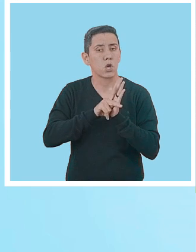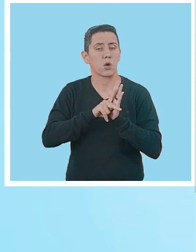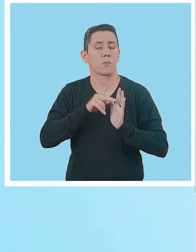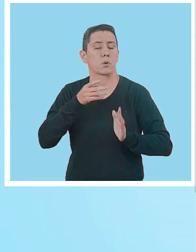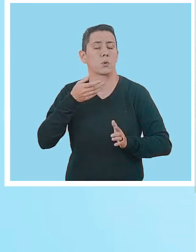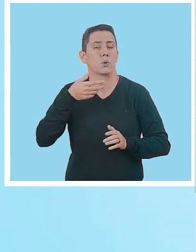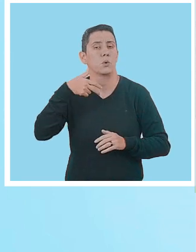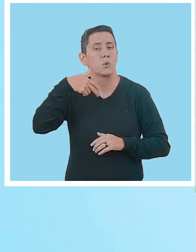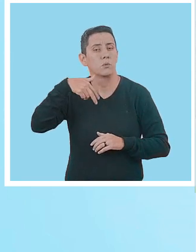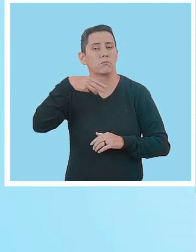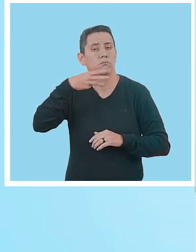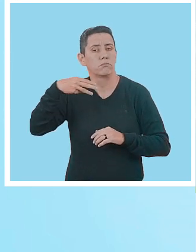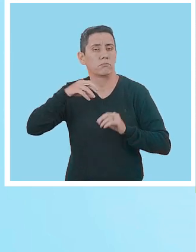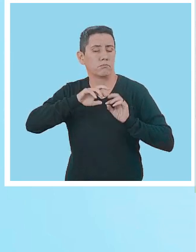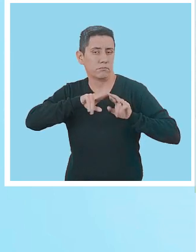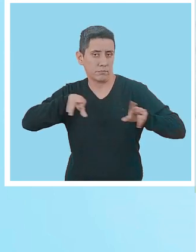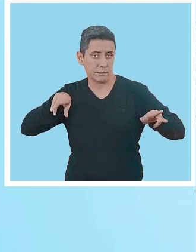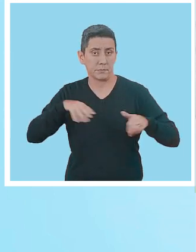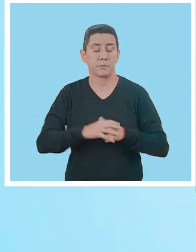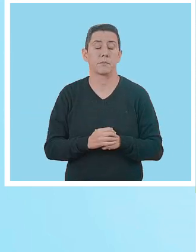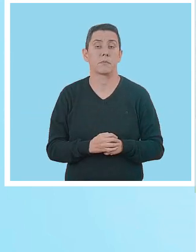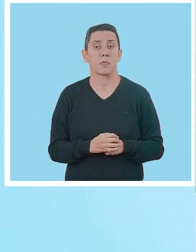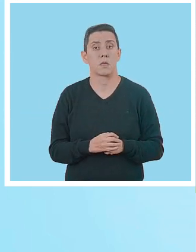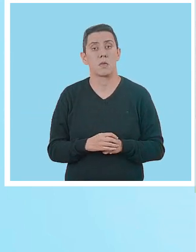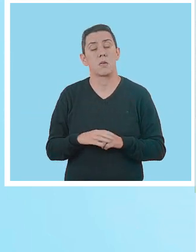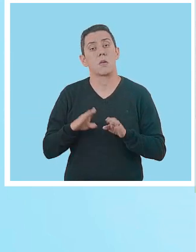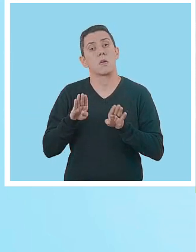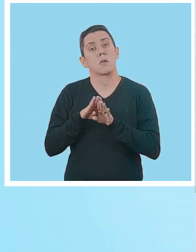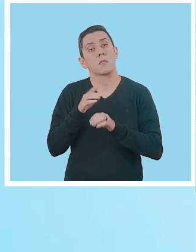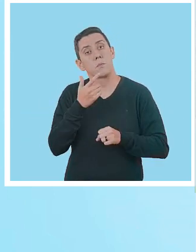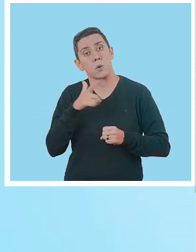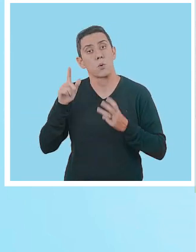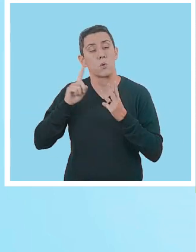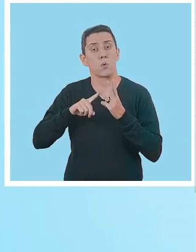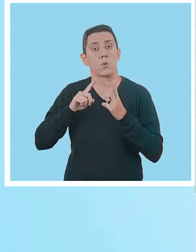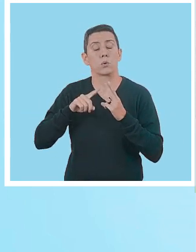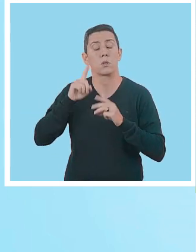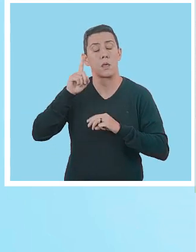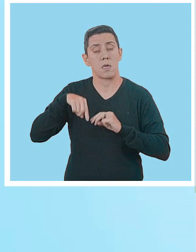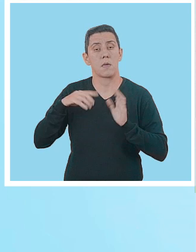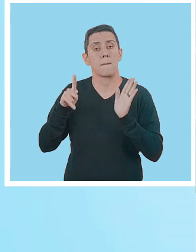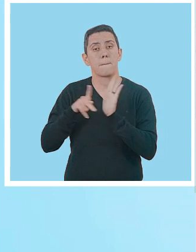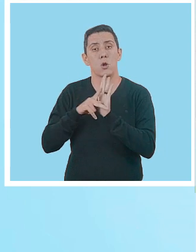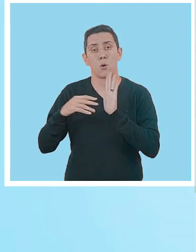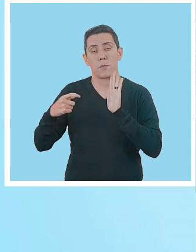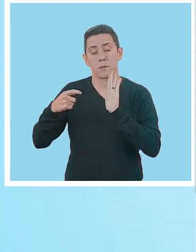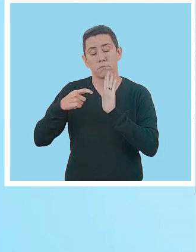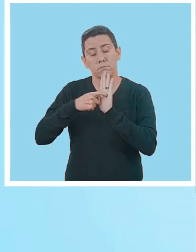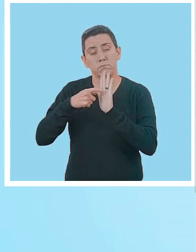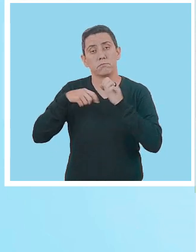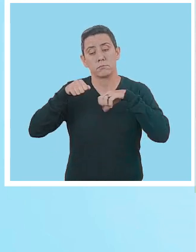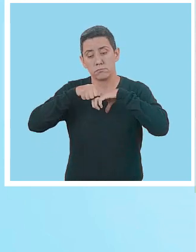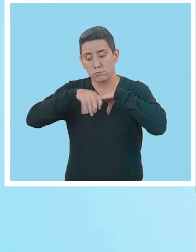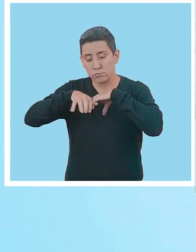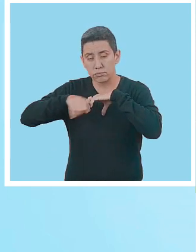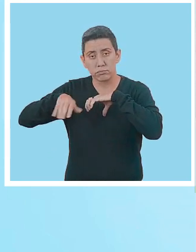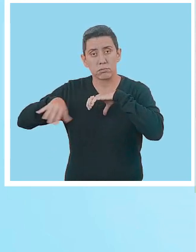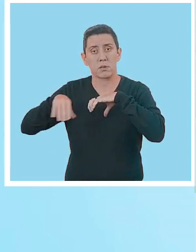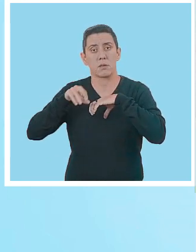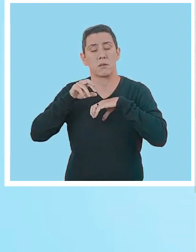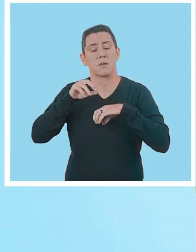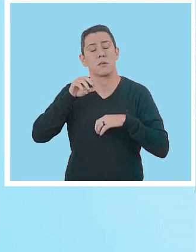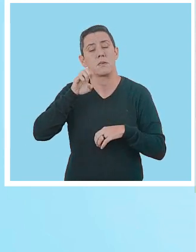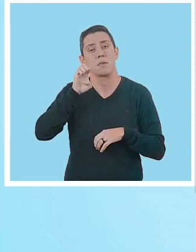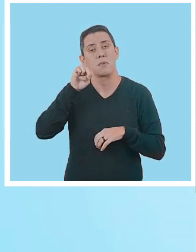telecomunicações a enterprise é que é onde também a Tem a